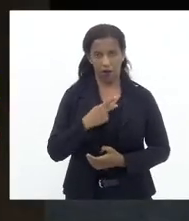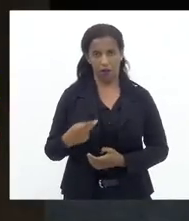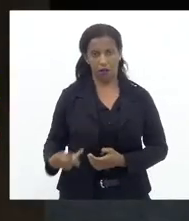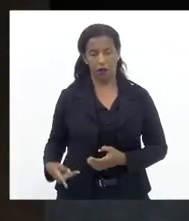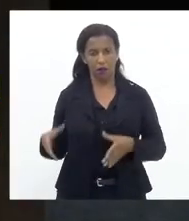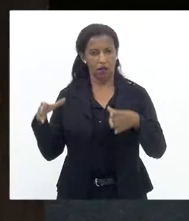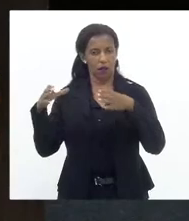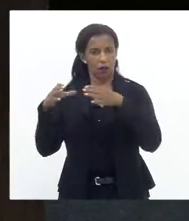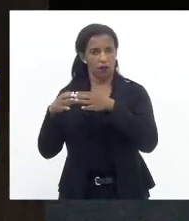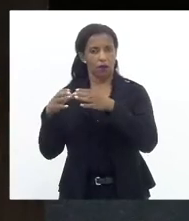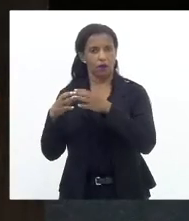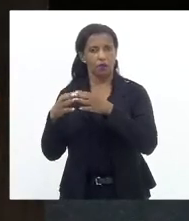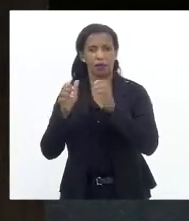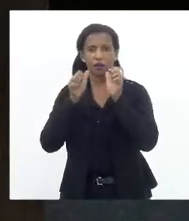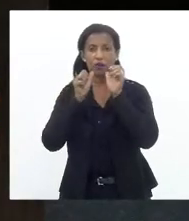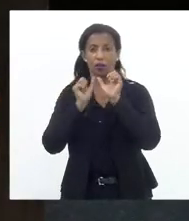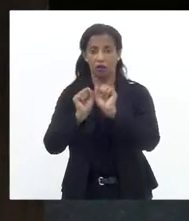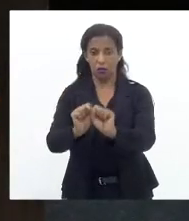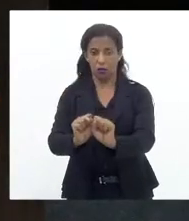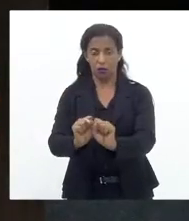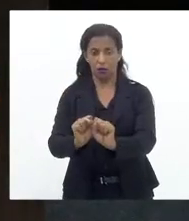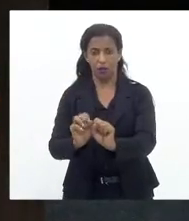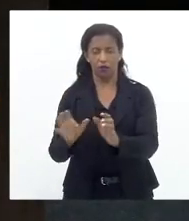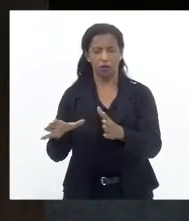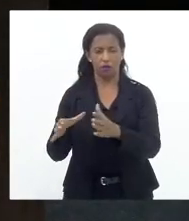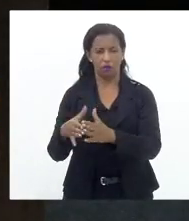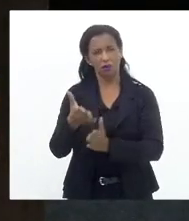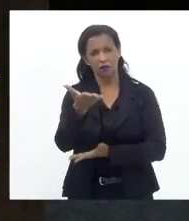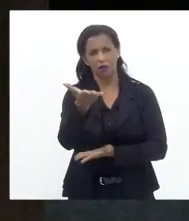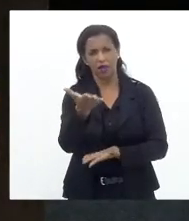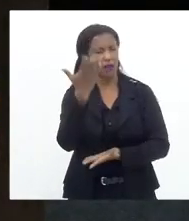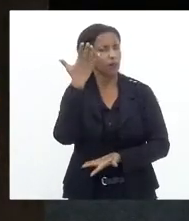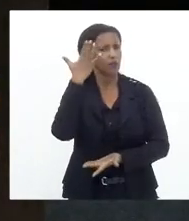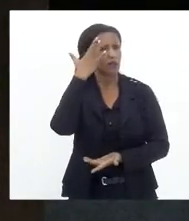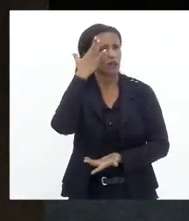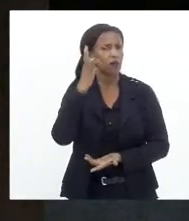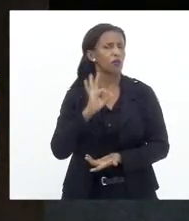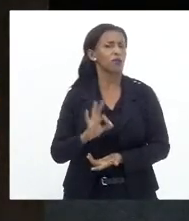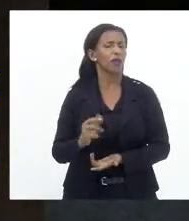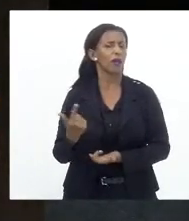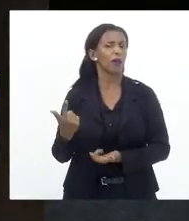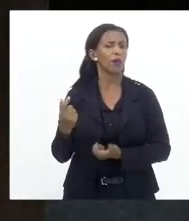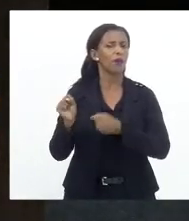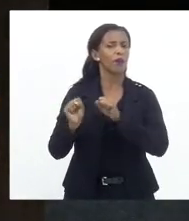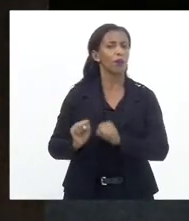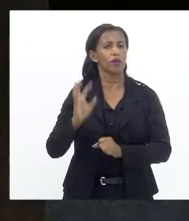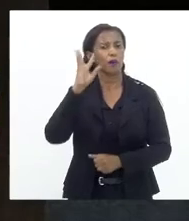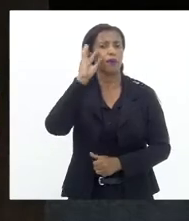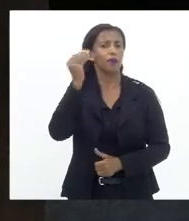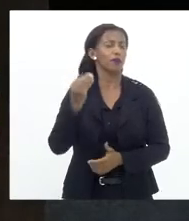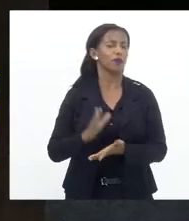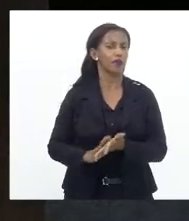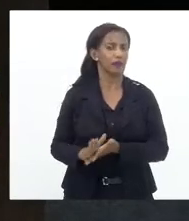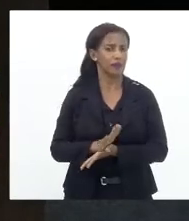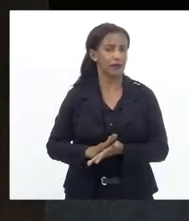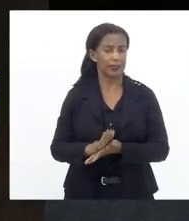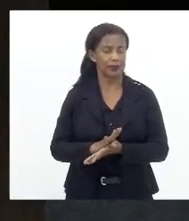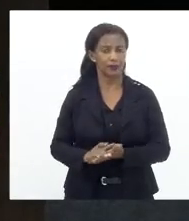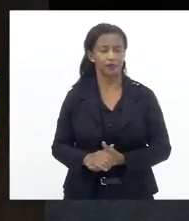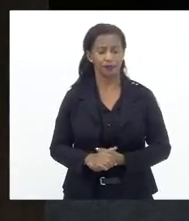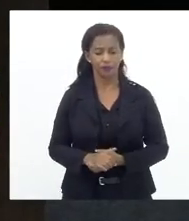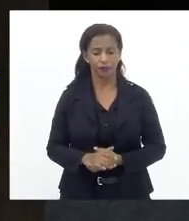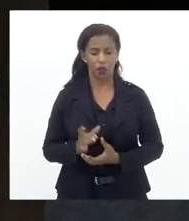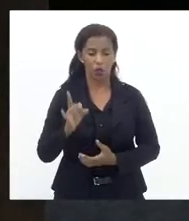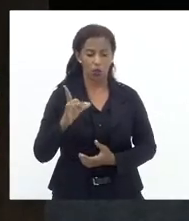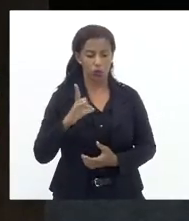que sabe bem você agência não tem poder decisório só